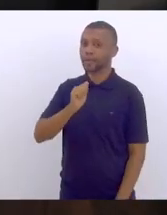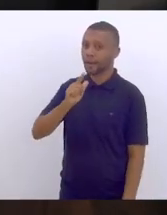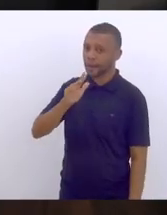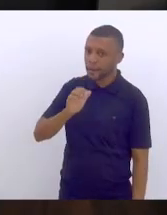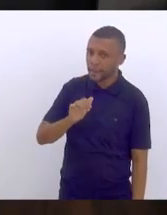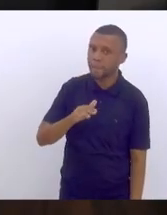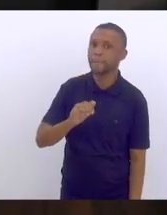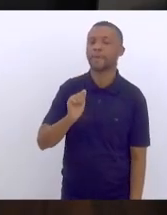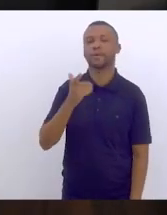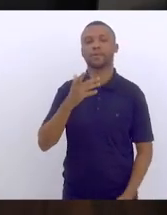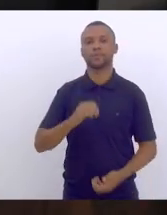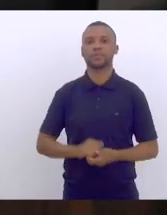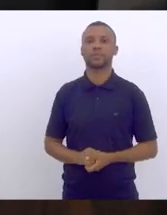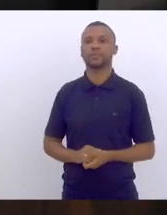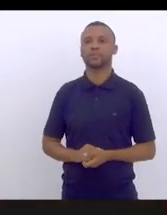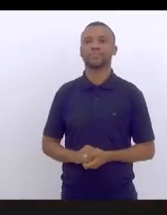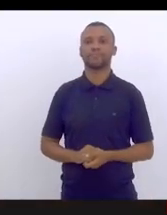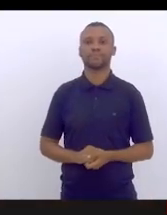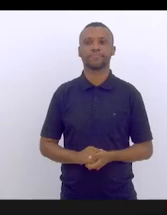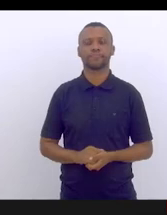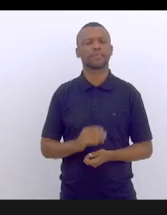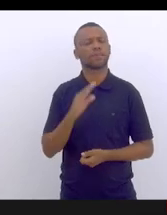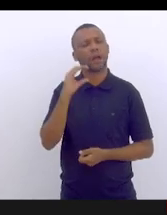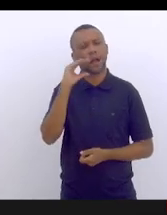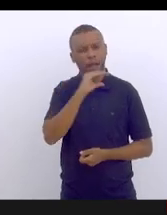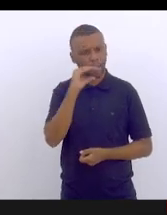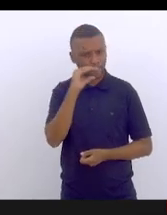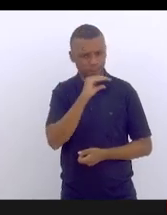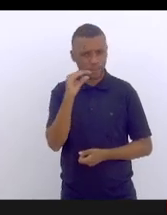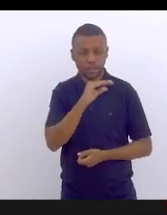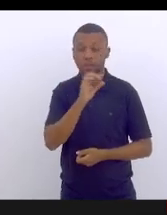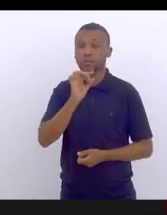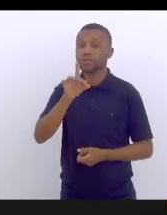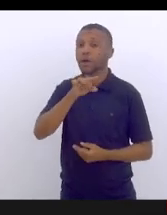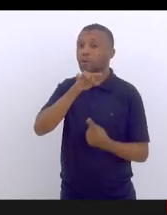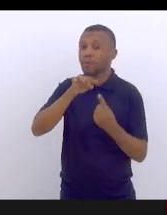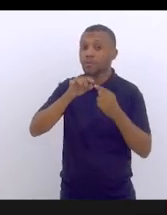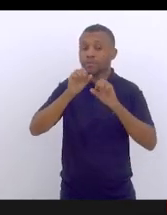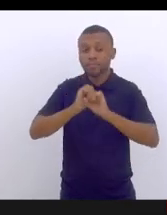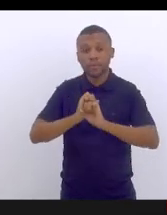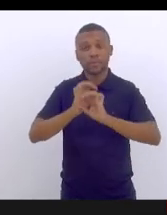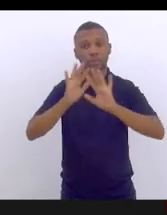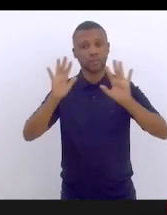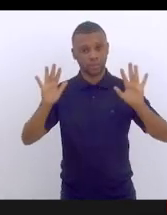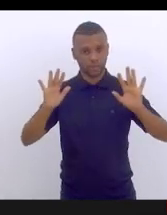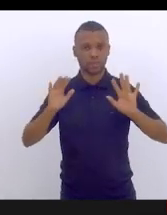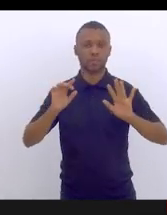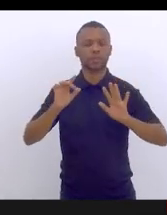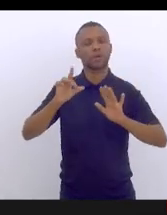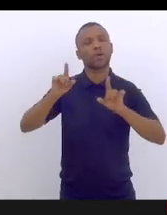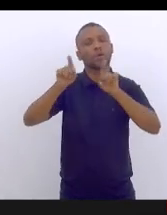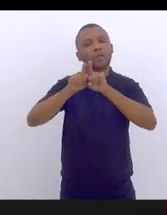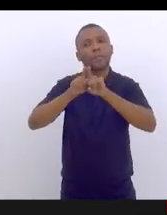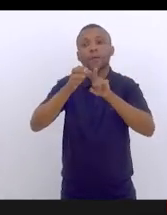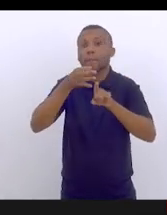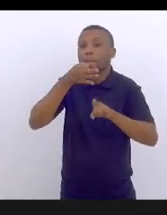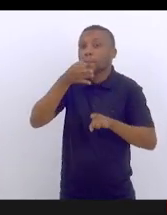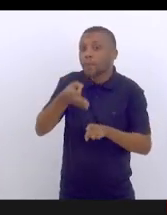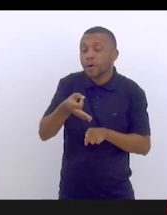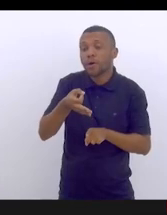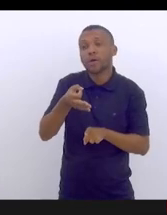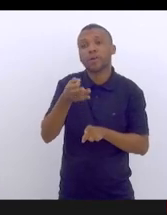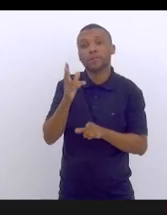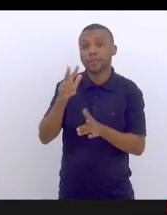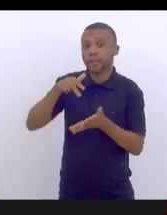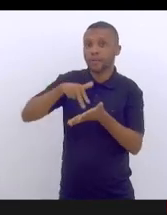ordem. Comandante, só rapidinho aqui, só para esclarecer, que até na hora lá eu comentei que ali eu estava no mix ali, eu era